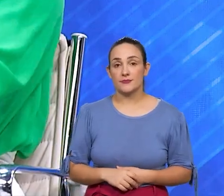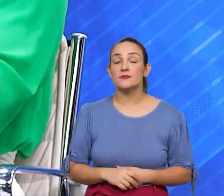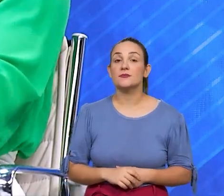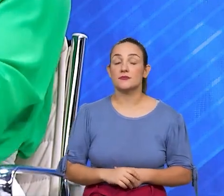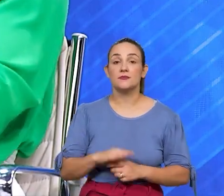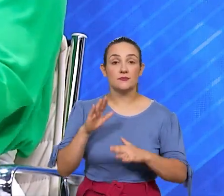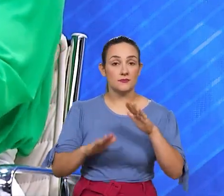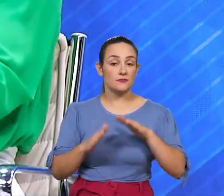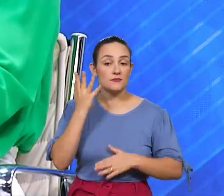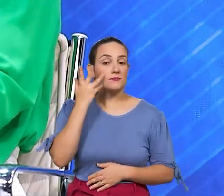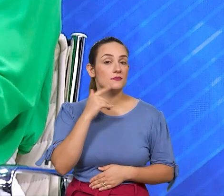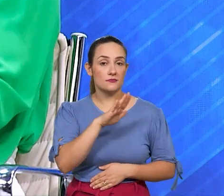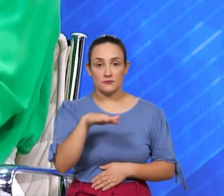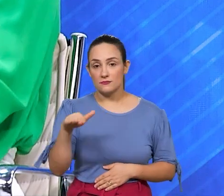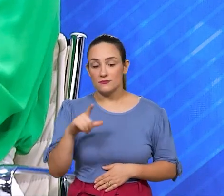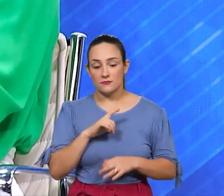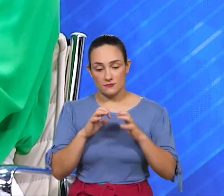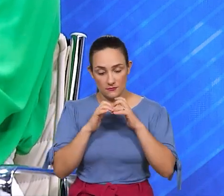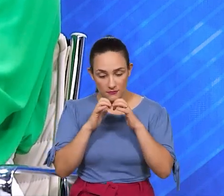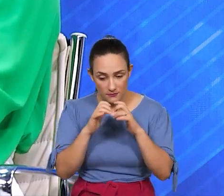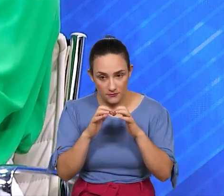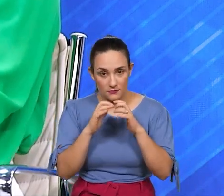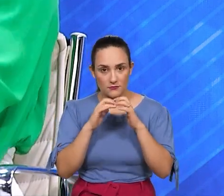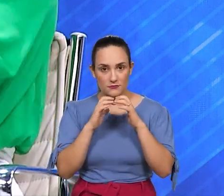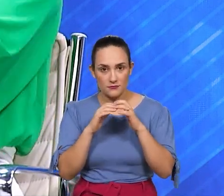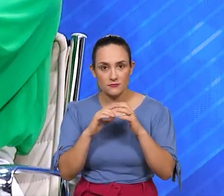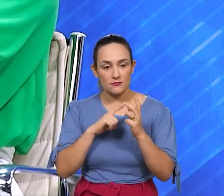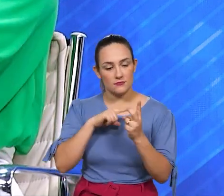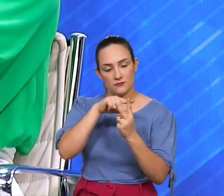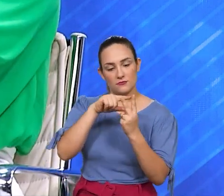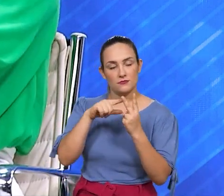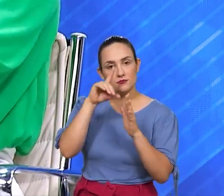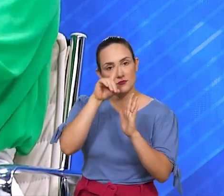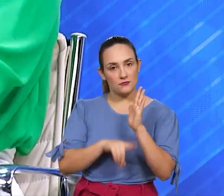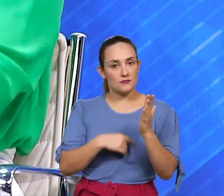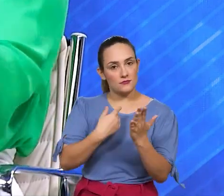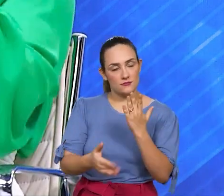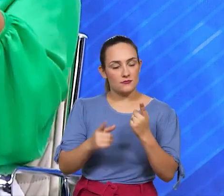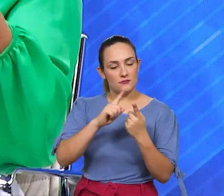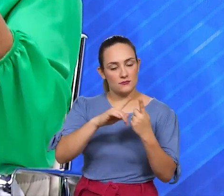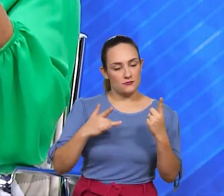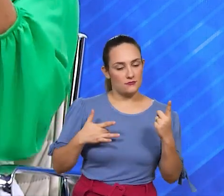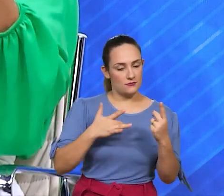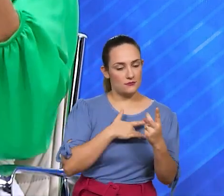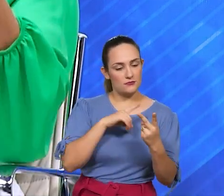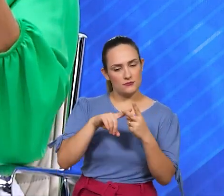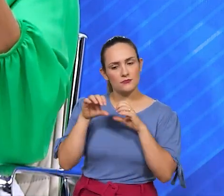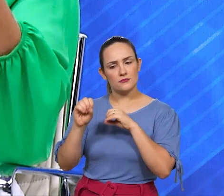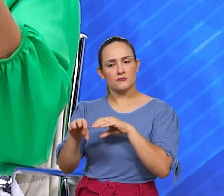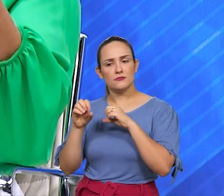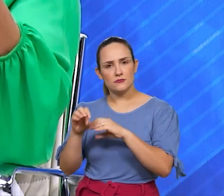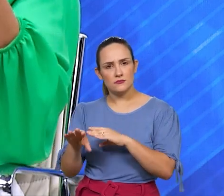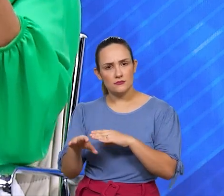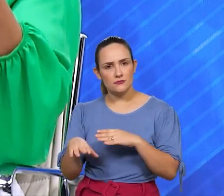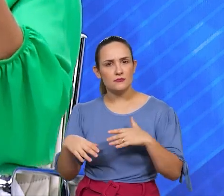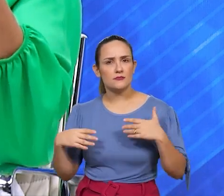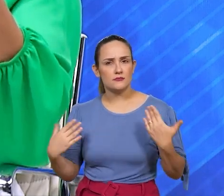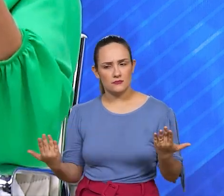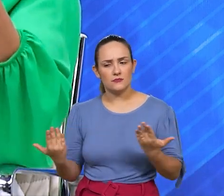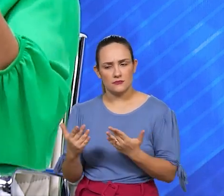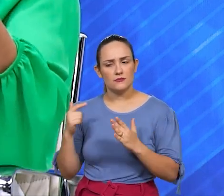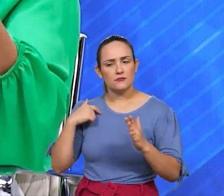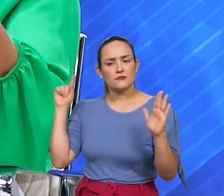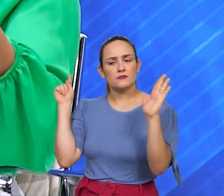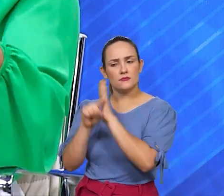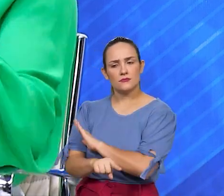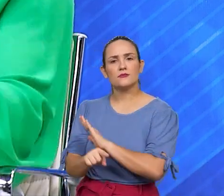que geralmente essas crianças que têm o autismo são 2 direitos violados, saúde e educação. Entrando agora